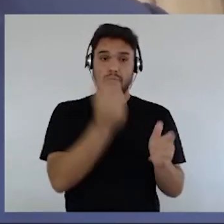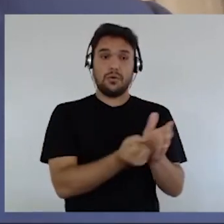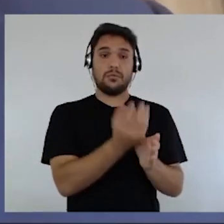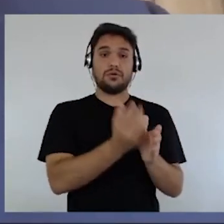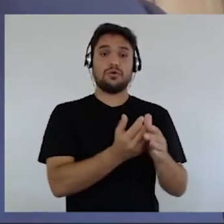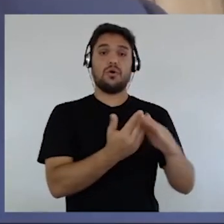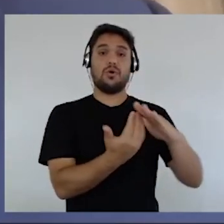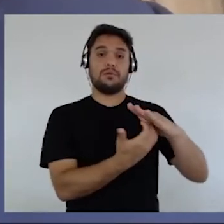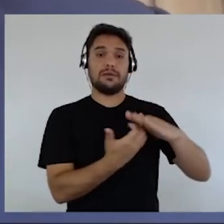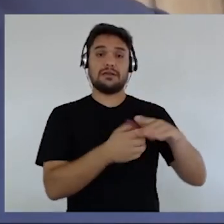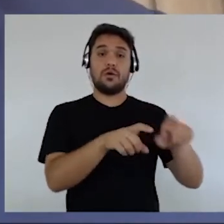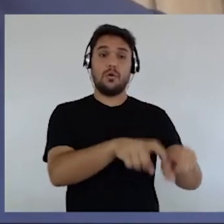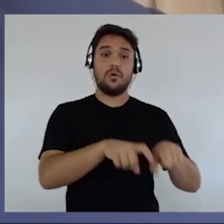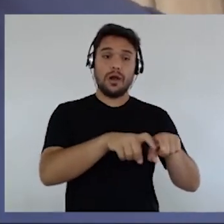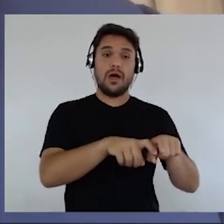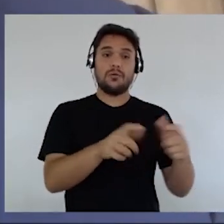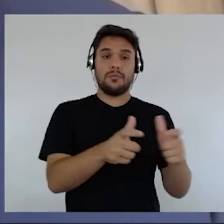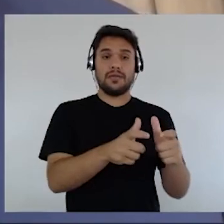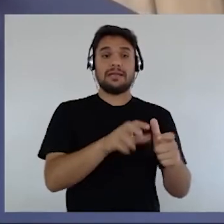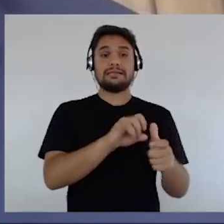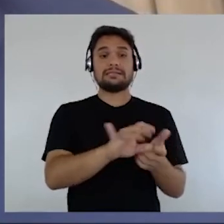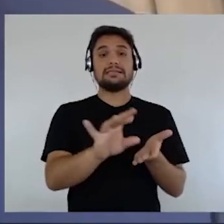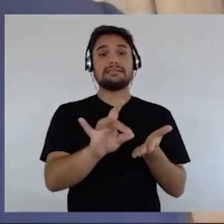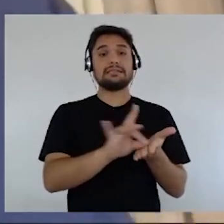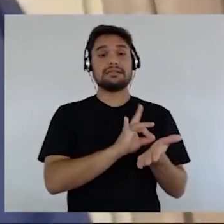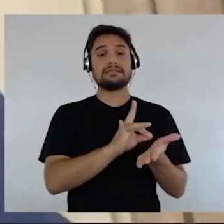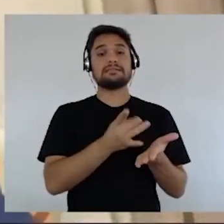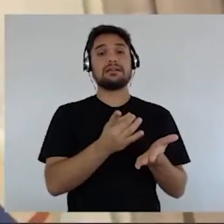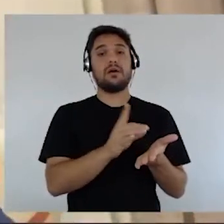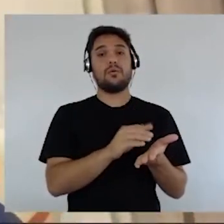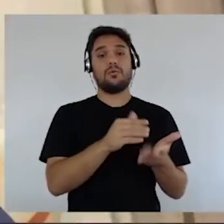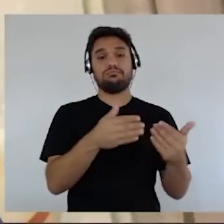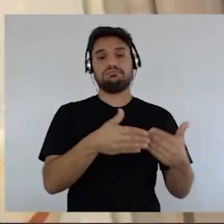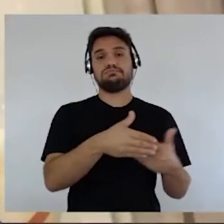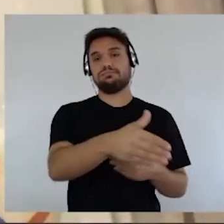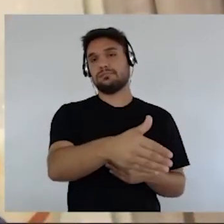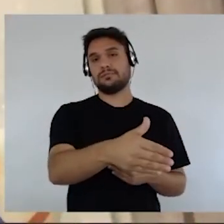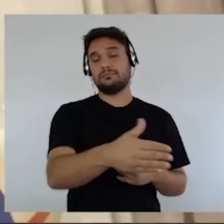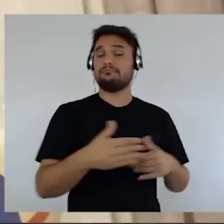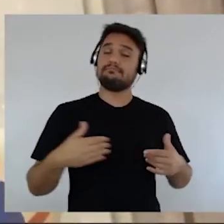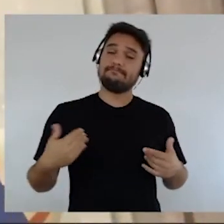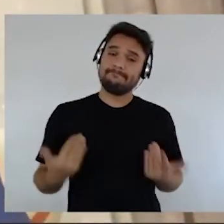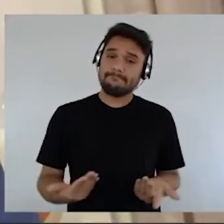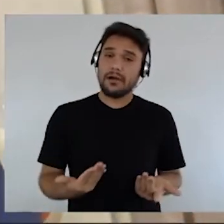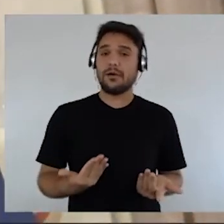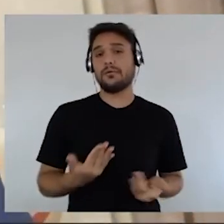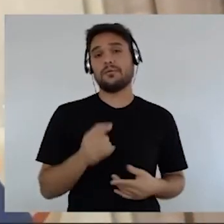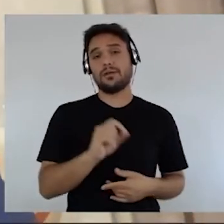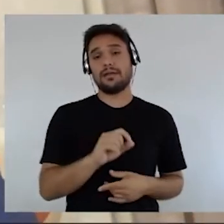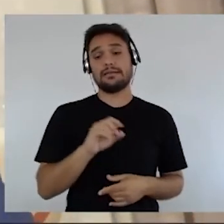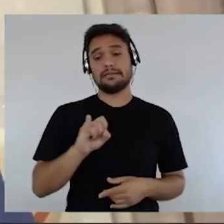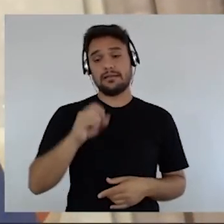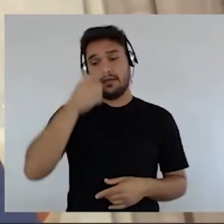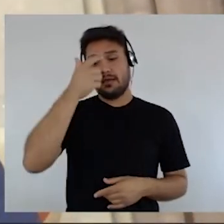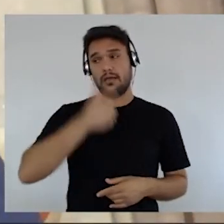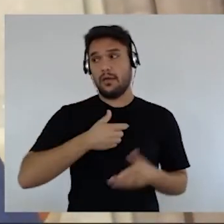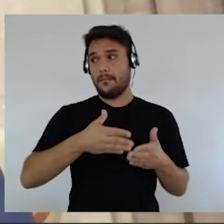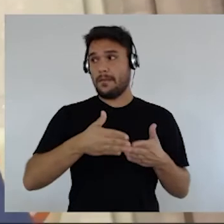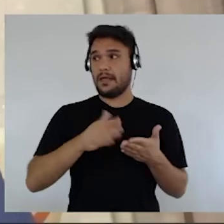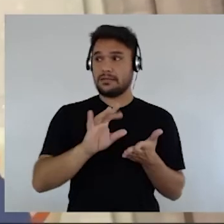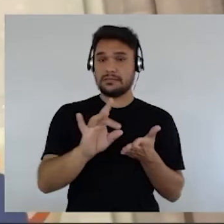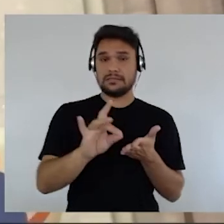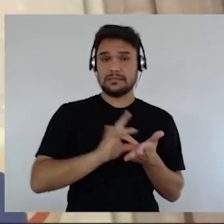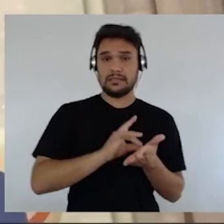pequeno empresário, quanto à inscrição e os efeitos daí decorrentes. Então, ao requerer a